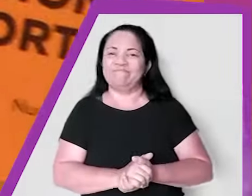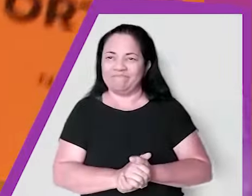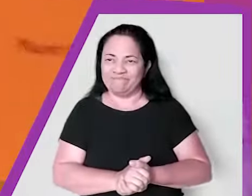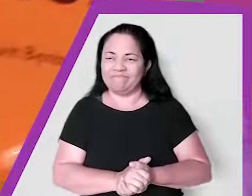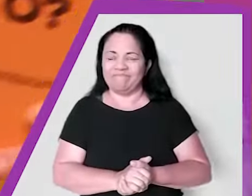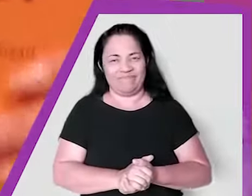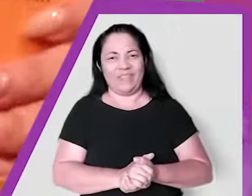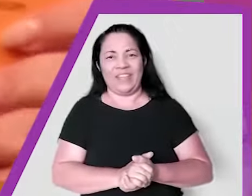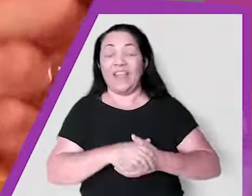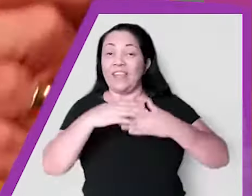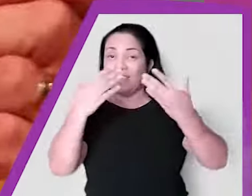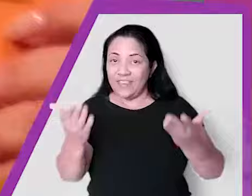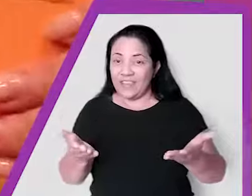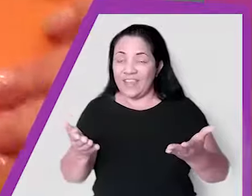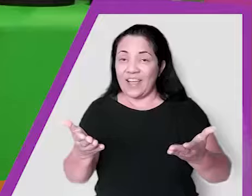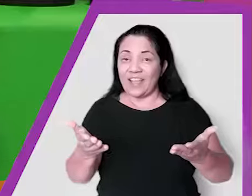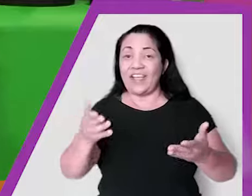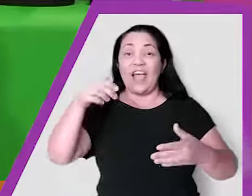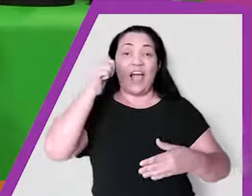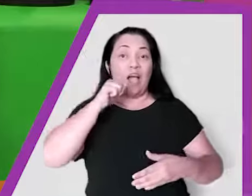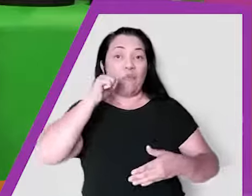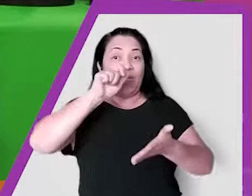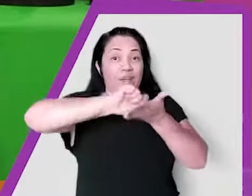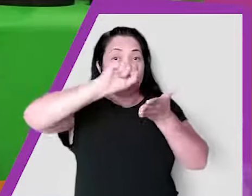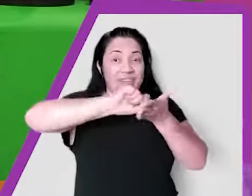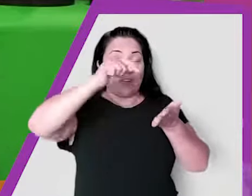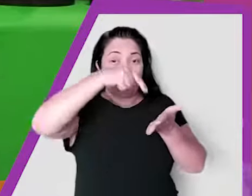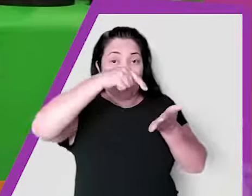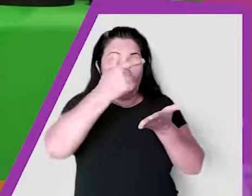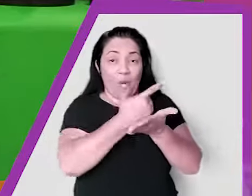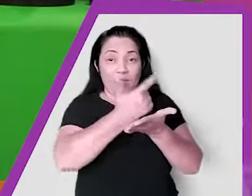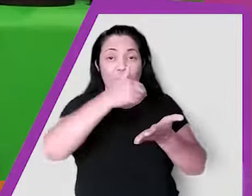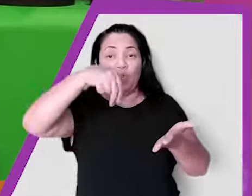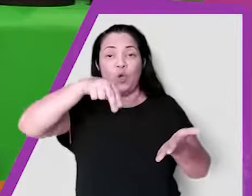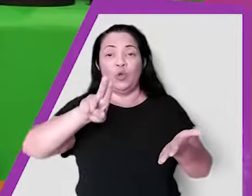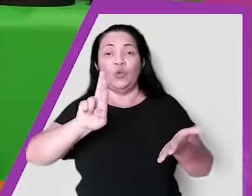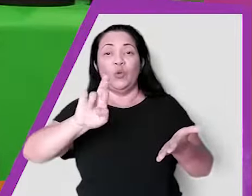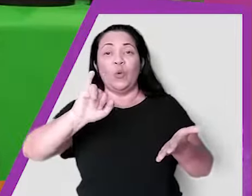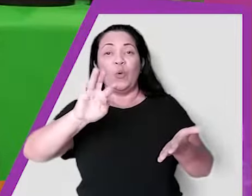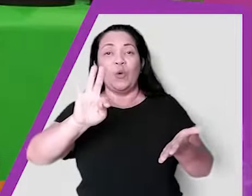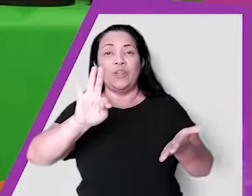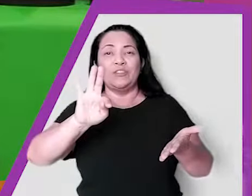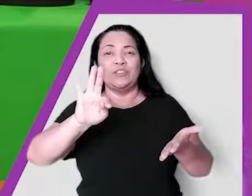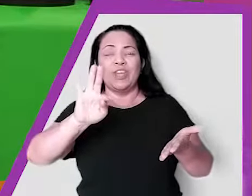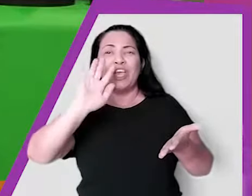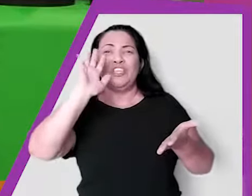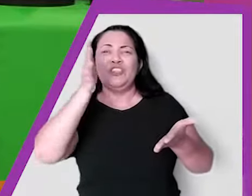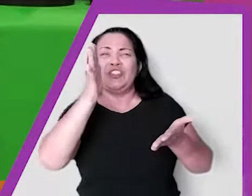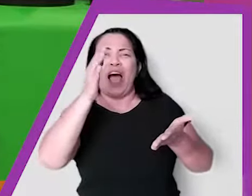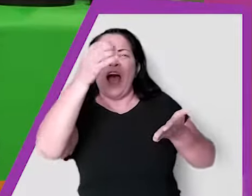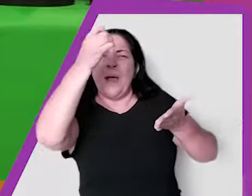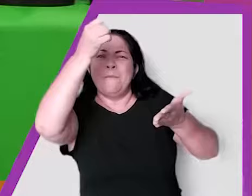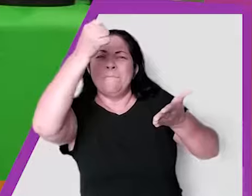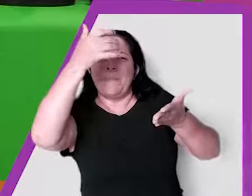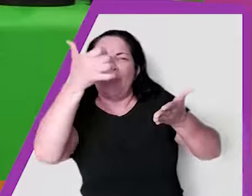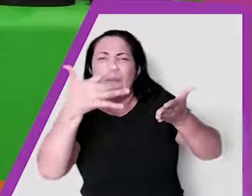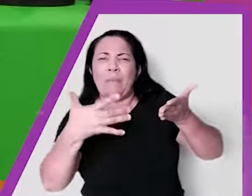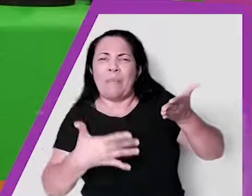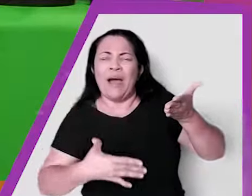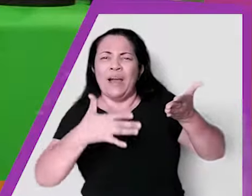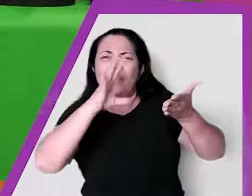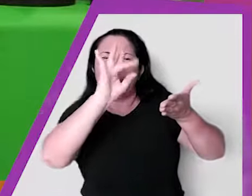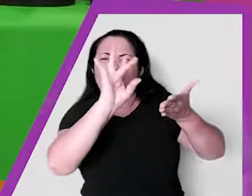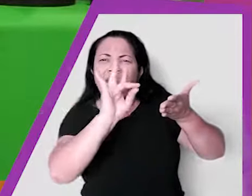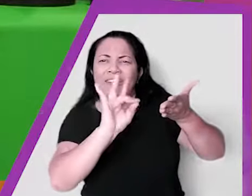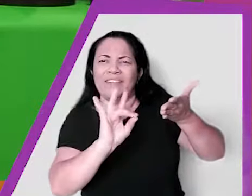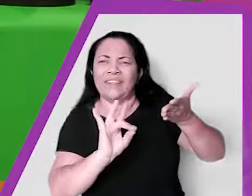jeito incrível de contar essa história para vocês. E não é que a própria escritora, a Nurit, já tinha um